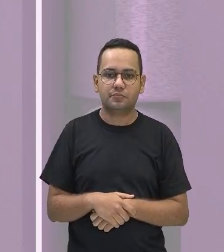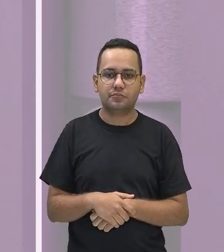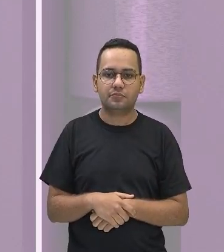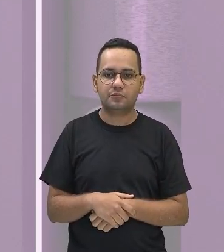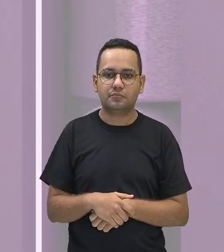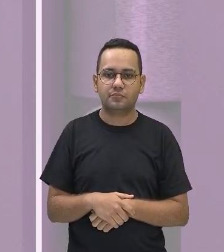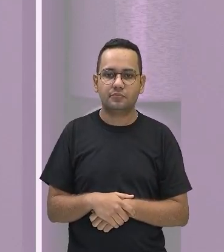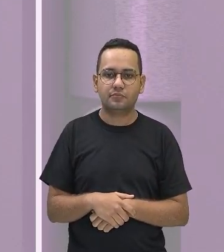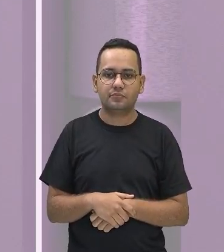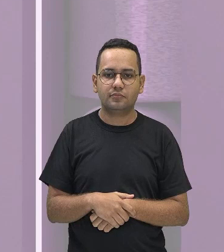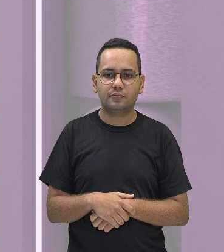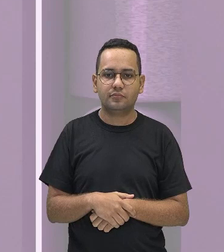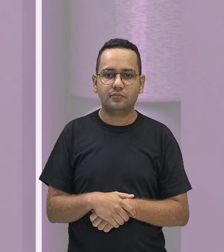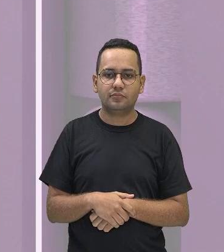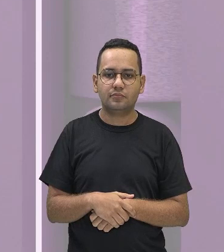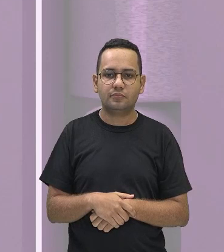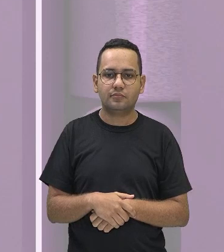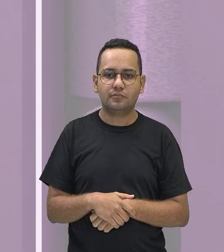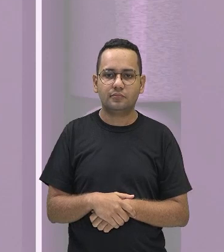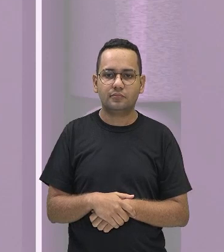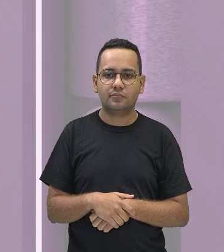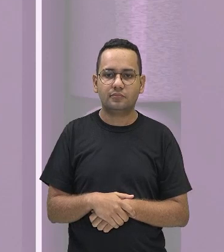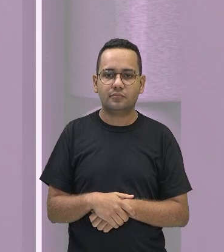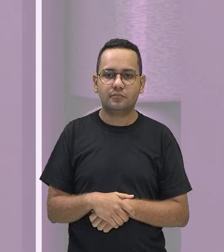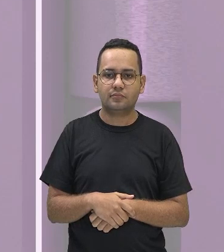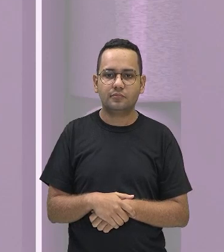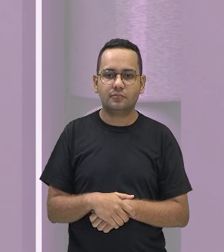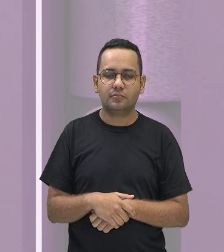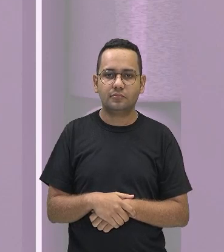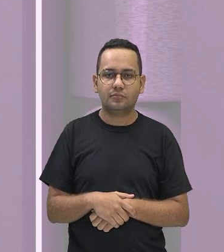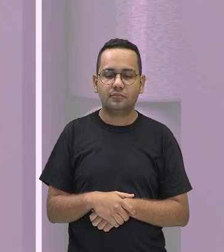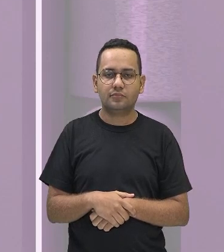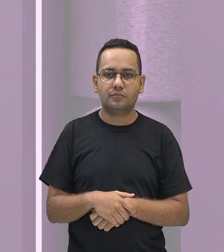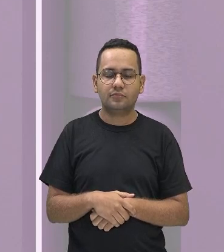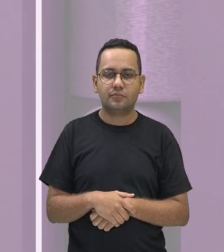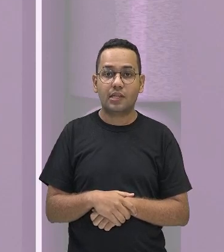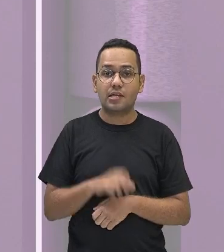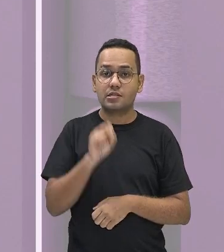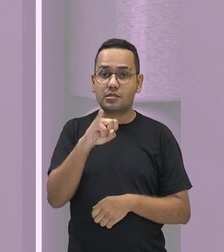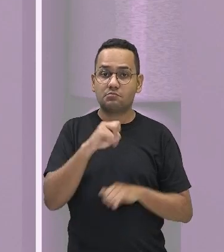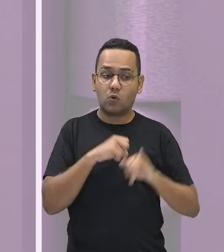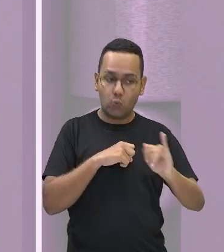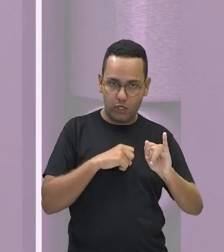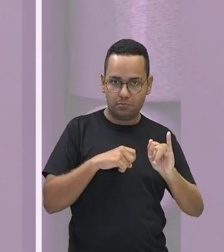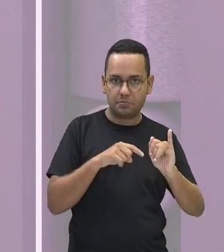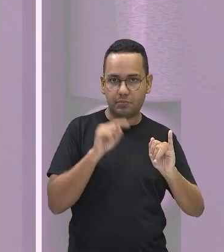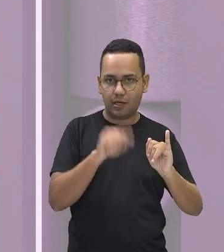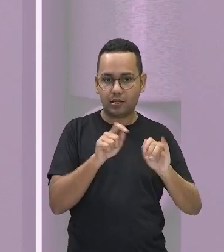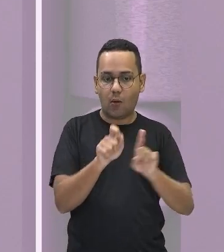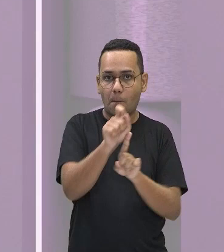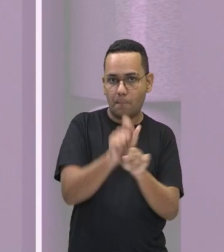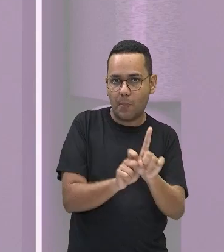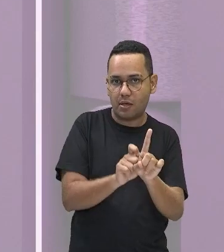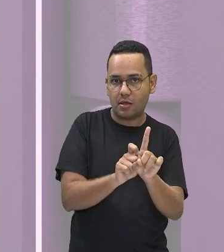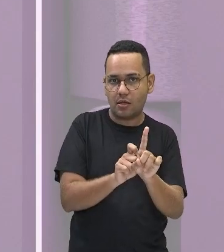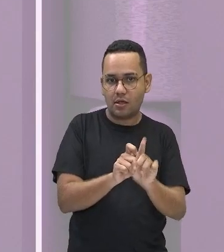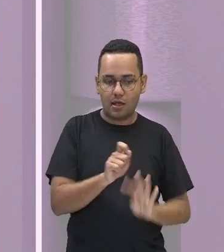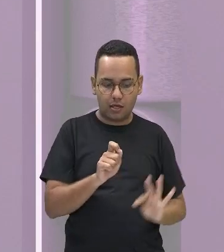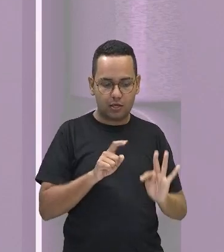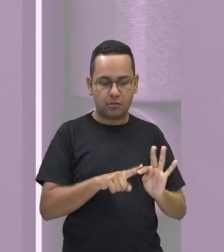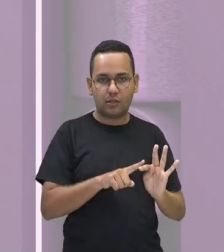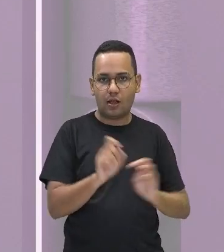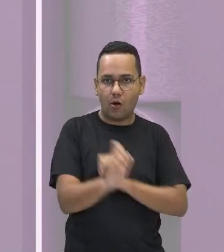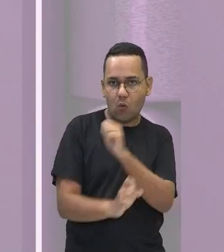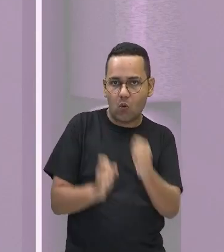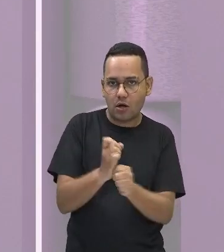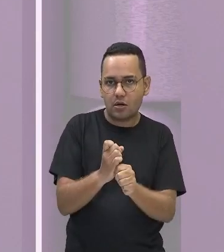você escolhe, é exatamente para isso. Se a sua taxa está um mês e o seu tempo está em anos, você vai ter